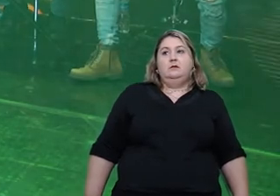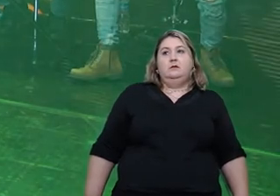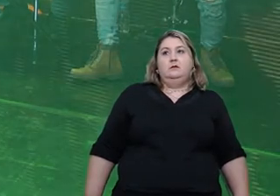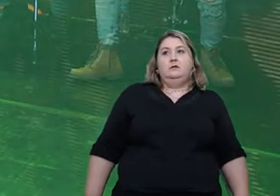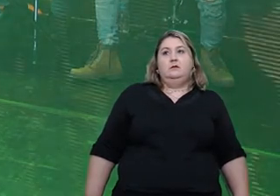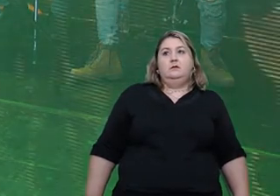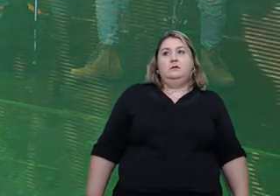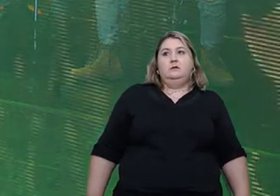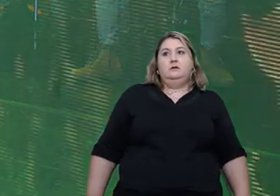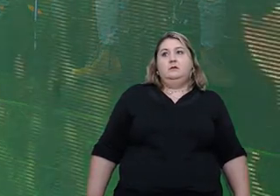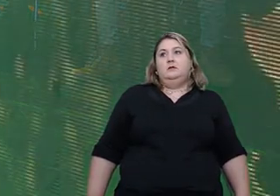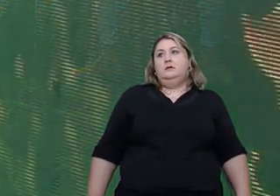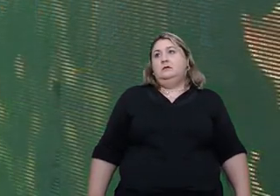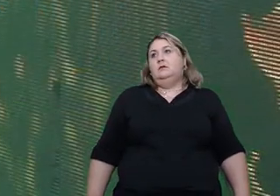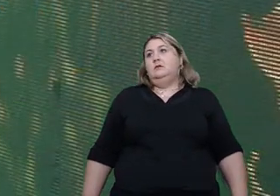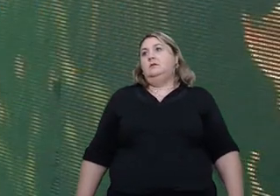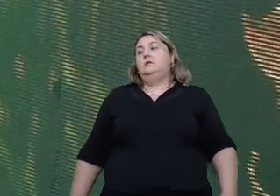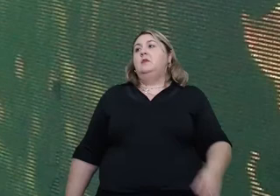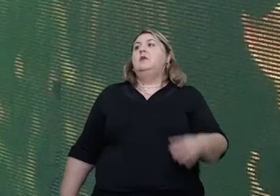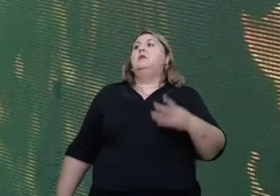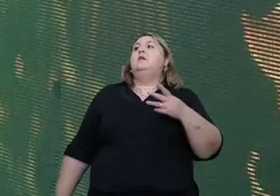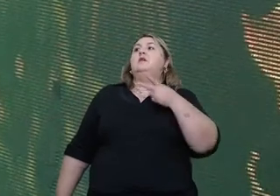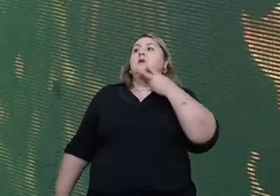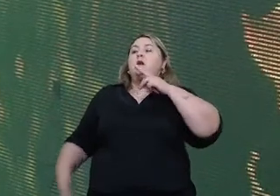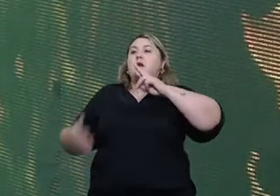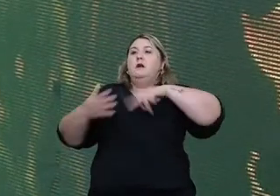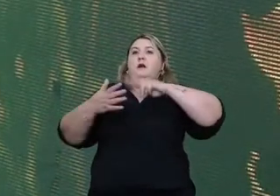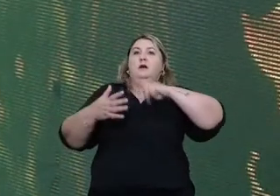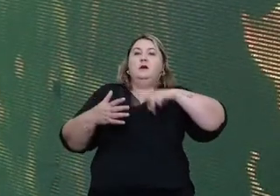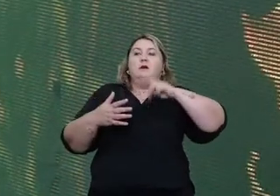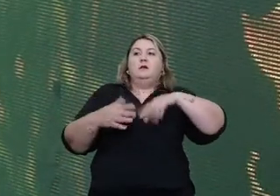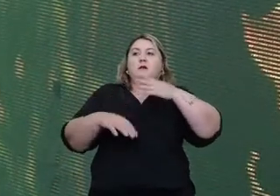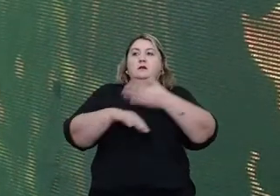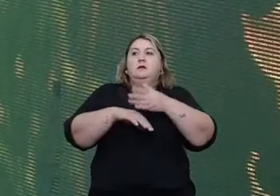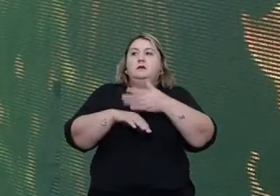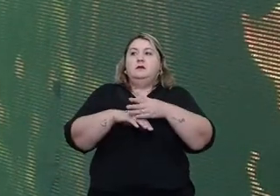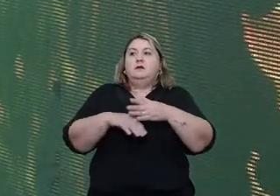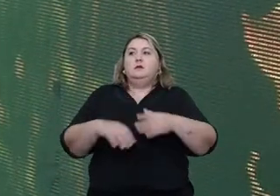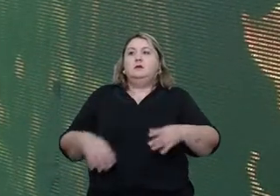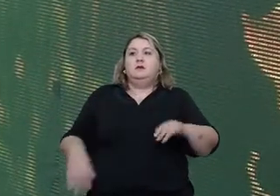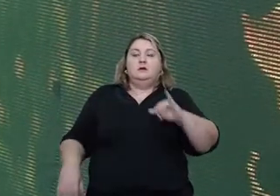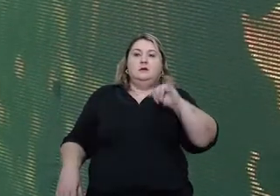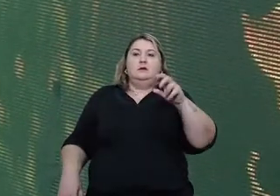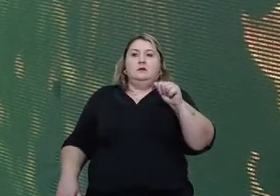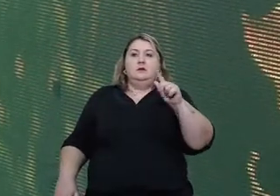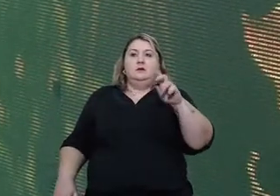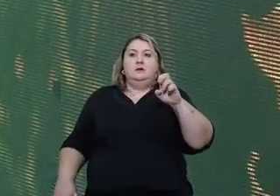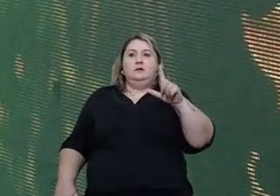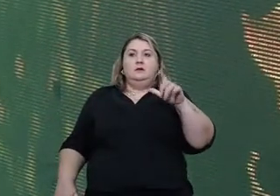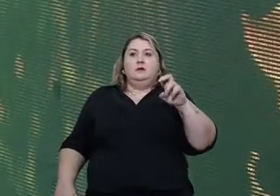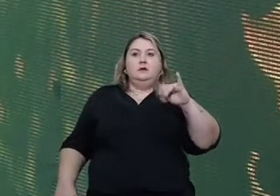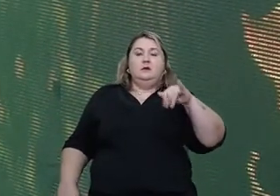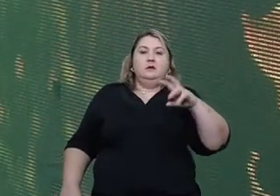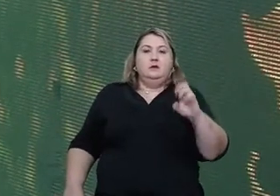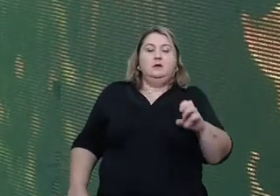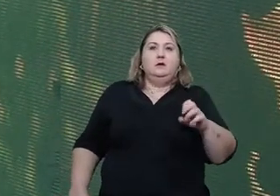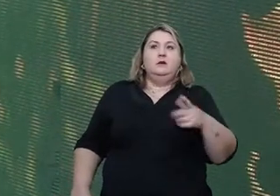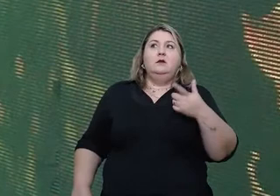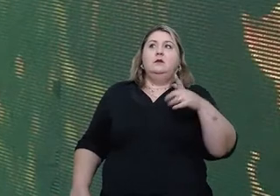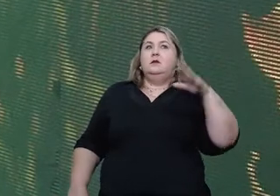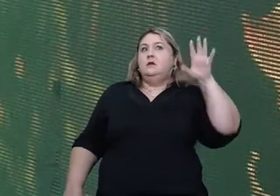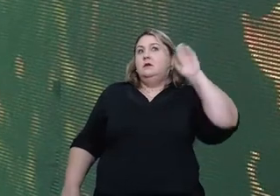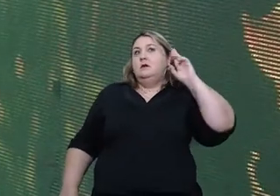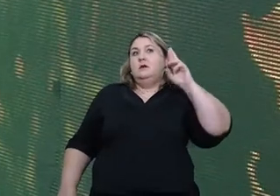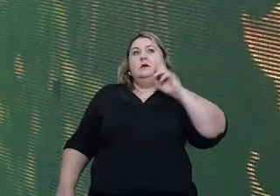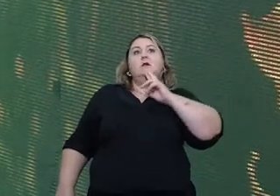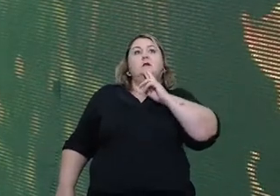baixo. Enquanto isso, deixa eu ler o chat aqui, enquanto eles estão passando o som aqui, a Jaqueline. Gente, eu e vocês não estão aqui me